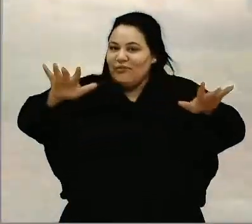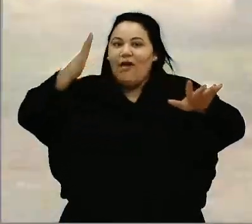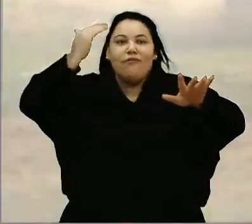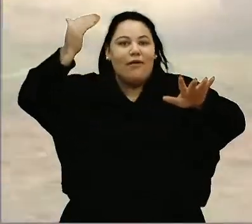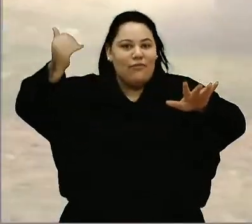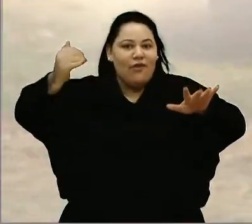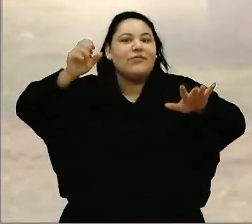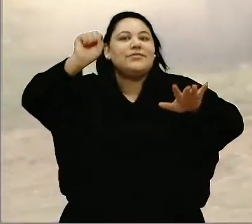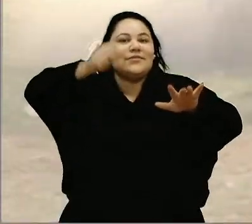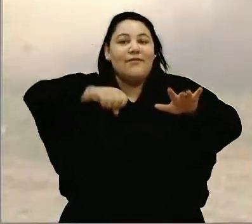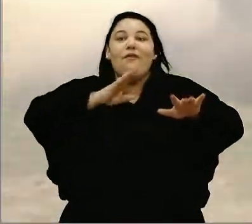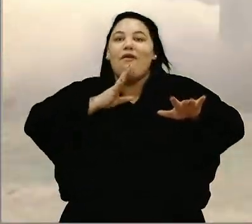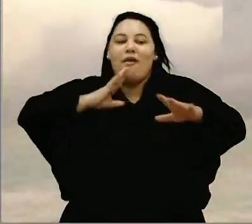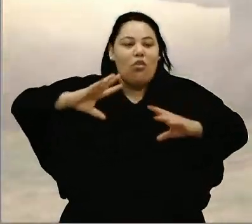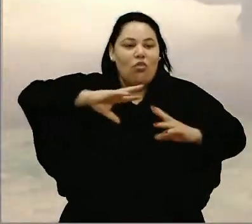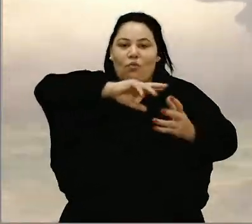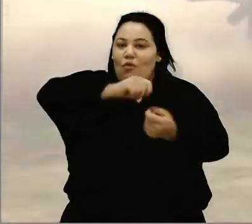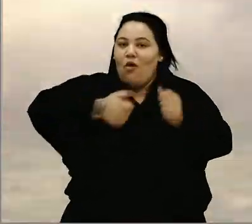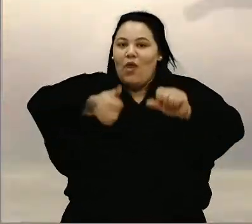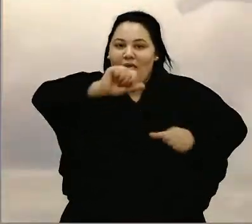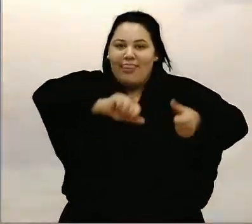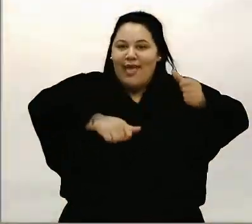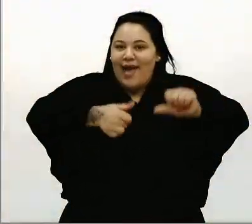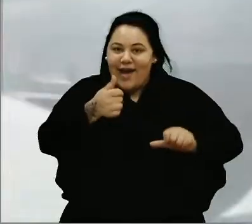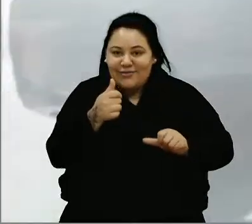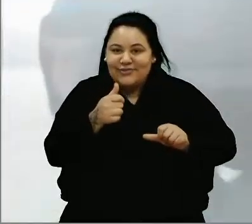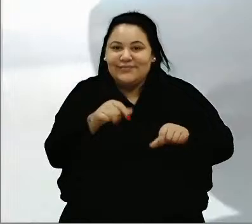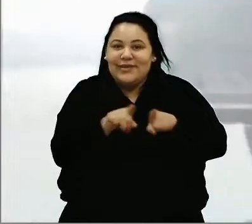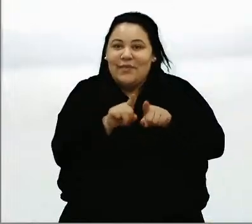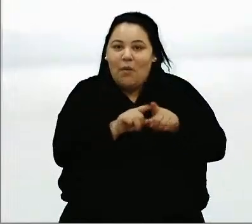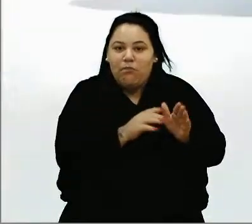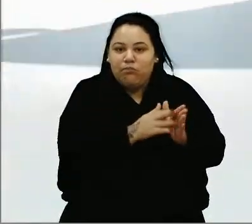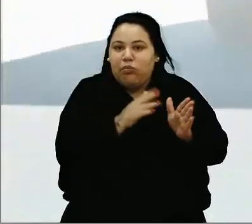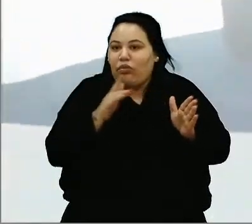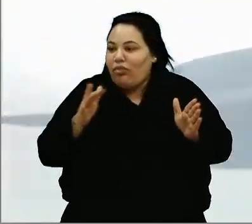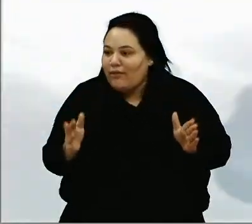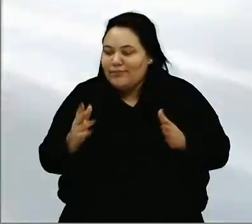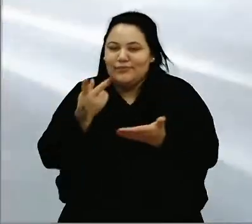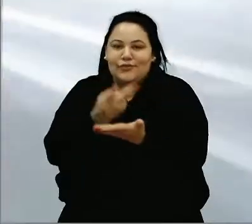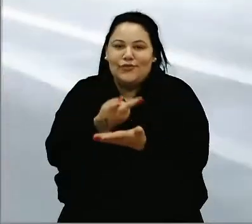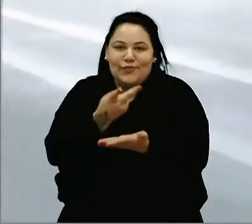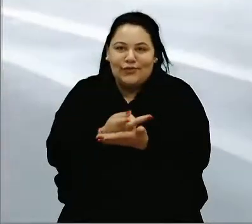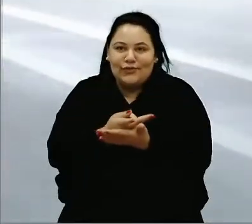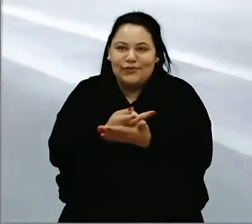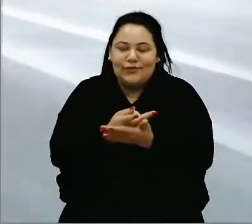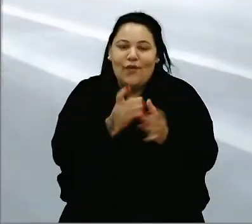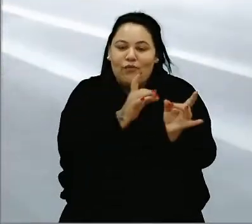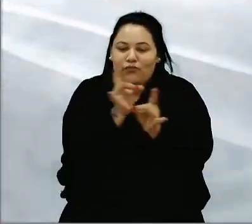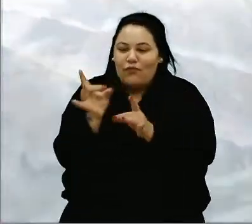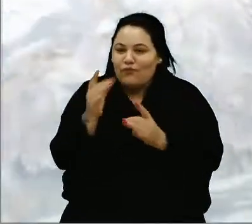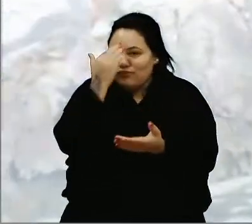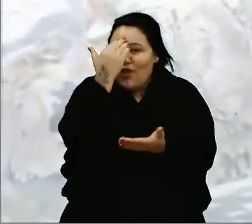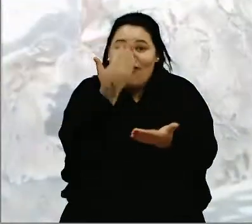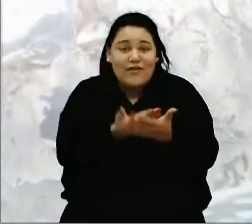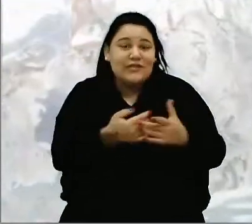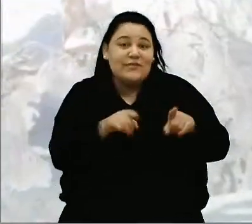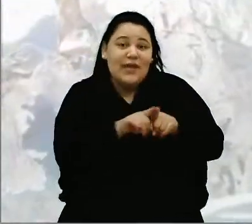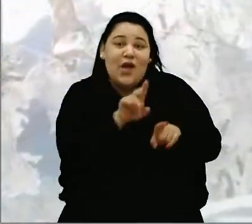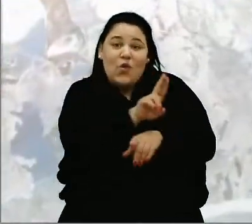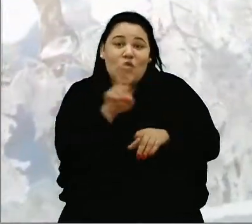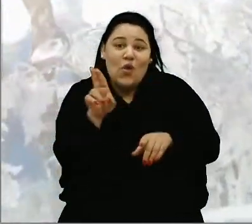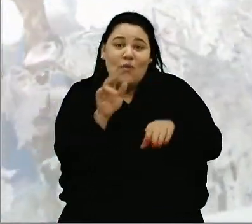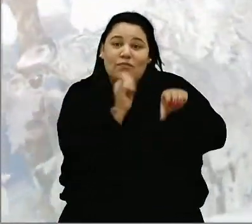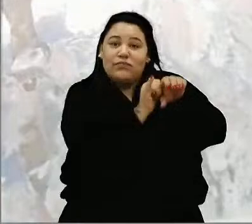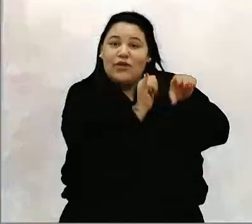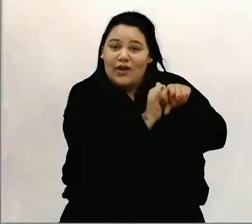pela qualidade, durabilidade e confiabilidade de seus produtos e serviços de pós-venda. O nome da concessionária foi escolhido